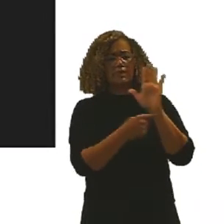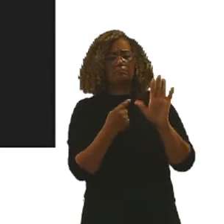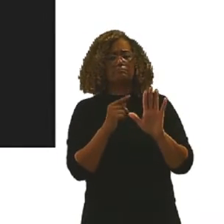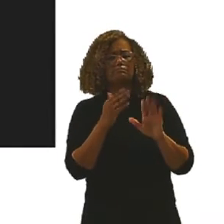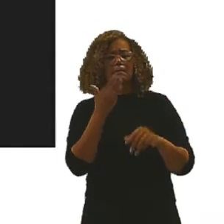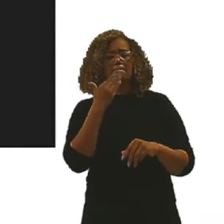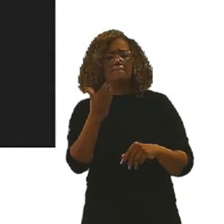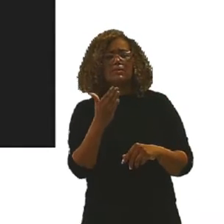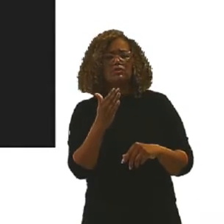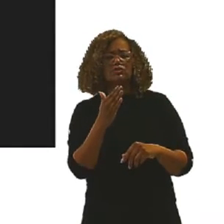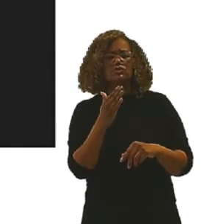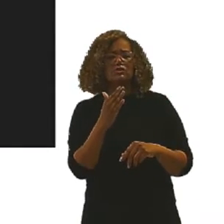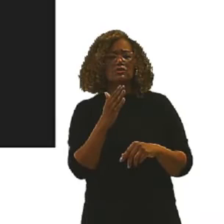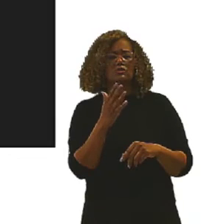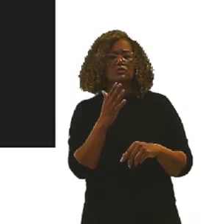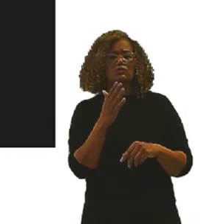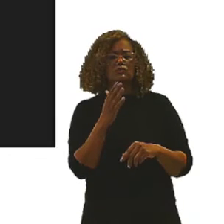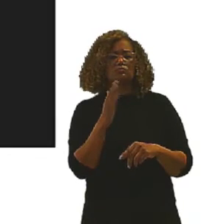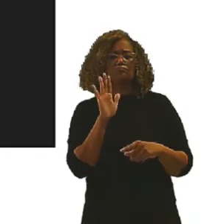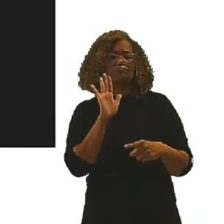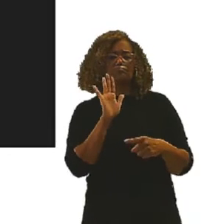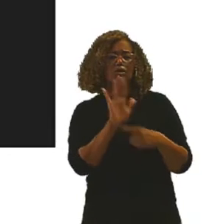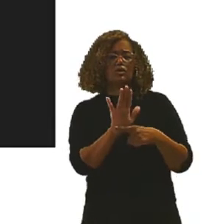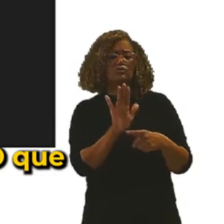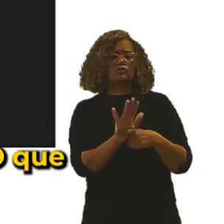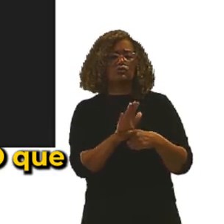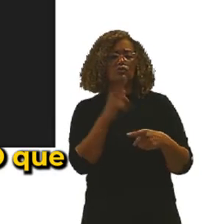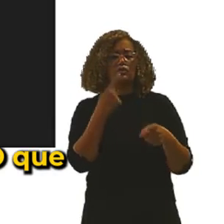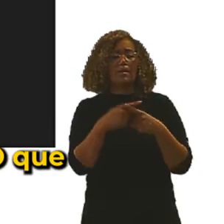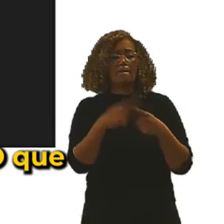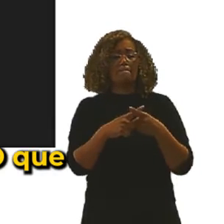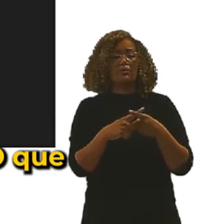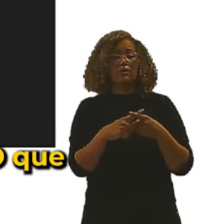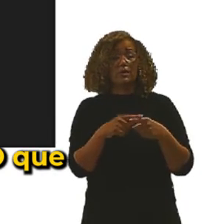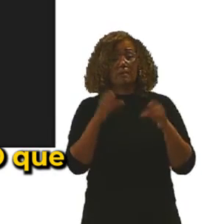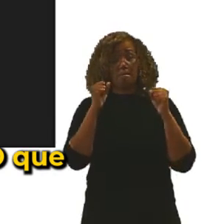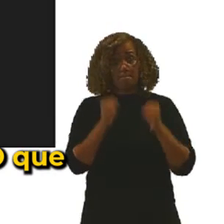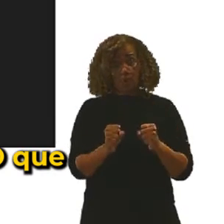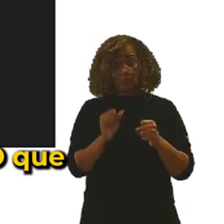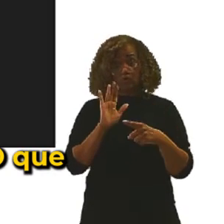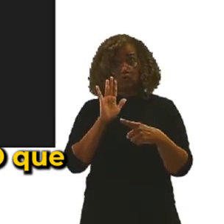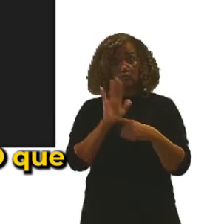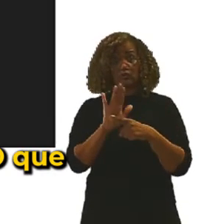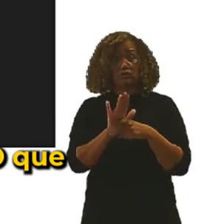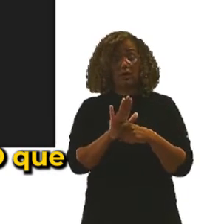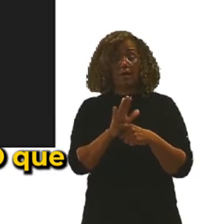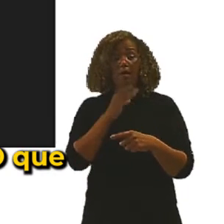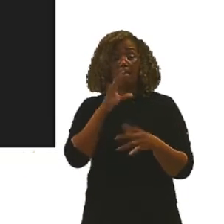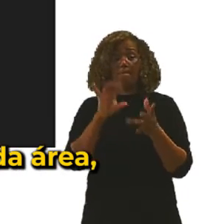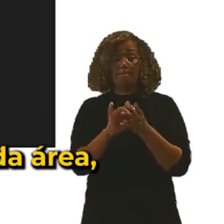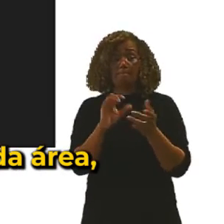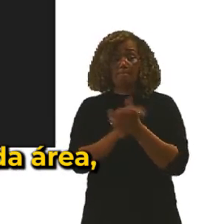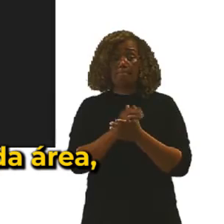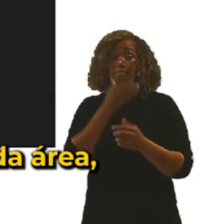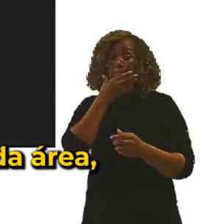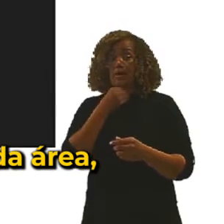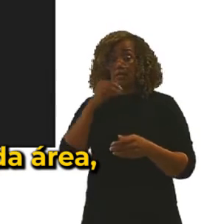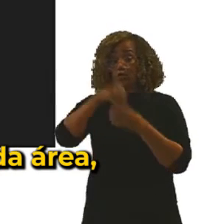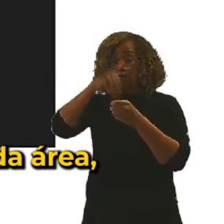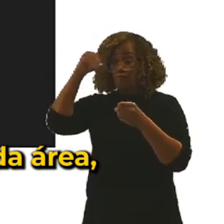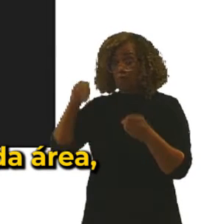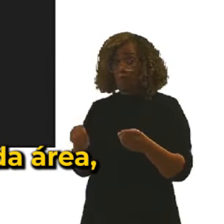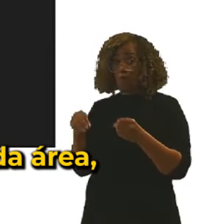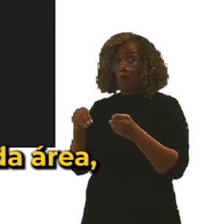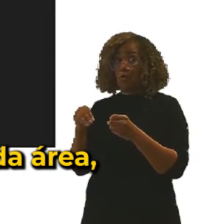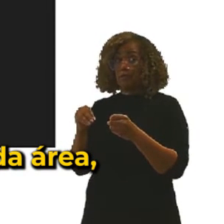né, dizendo, ele está lá fora, um X, violência doméstica, você pode me ajudar. E nessa rota crítica, o que houve? Né? O